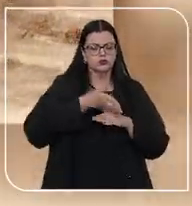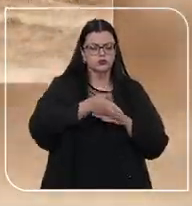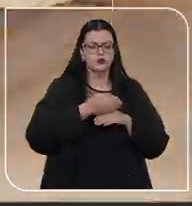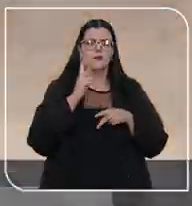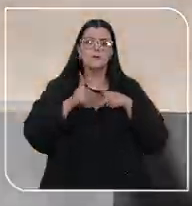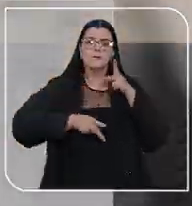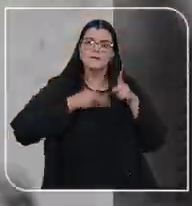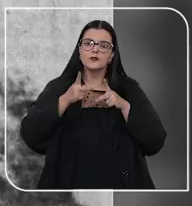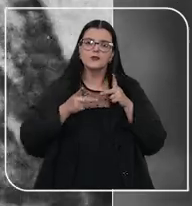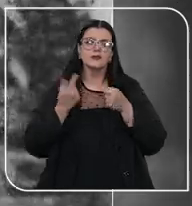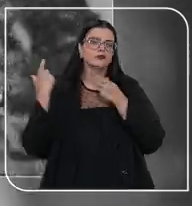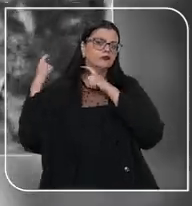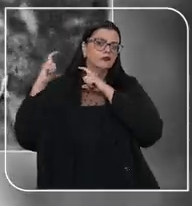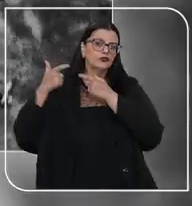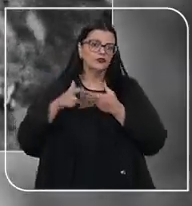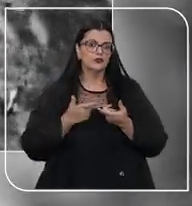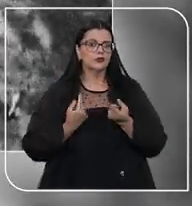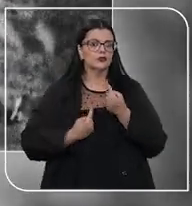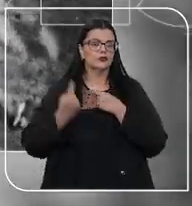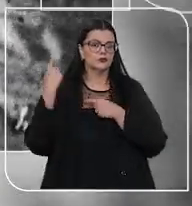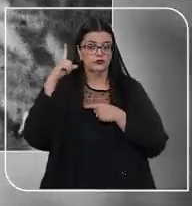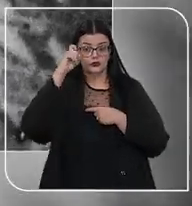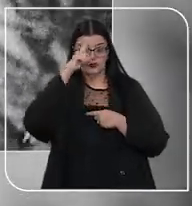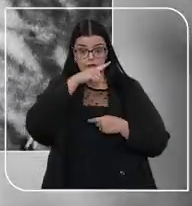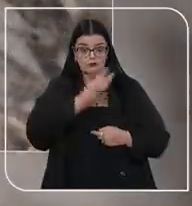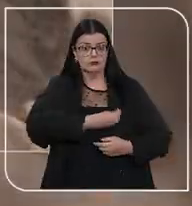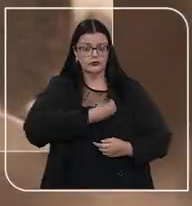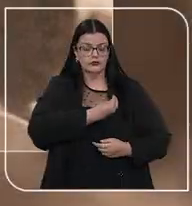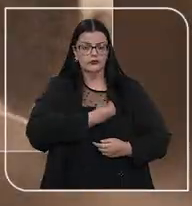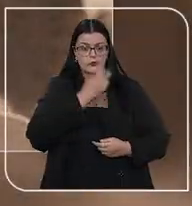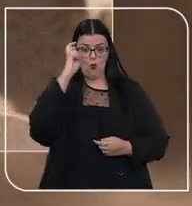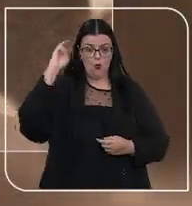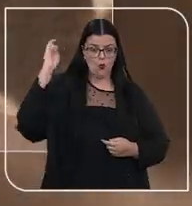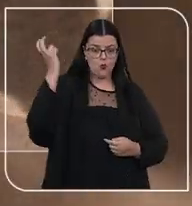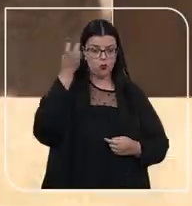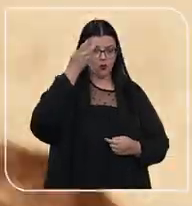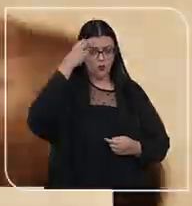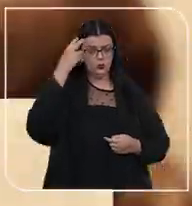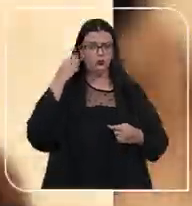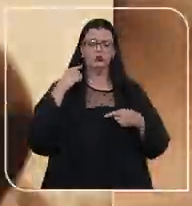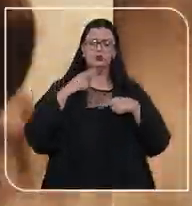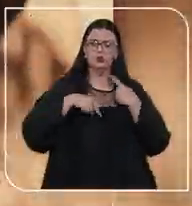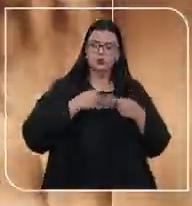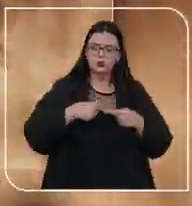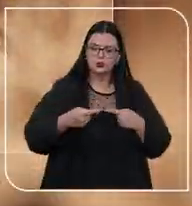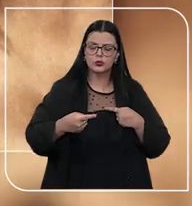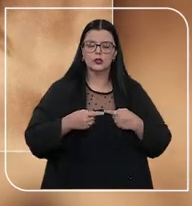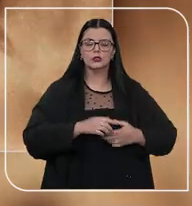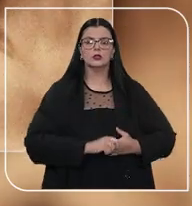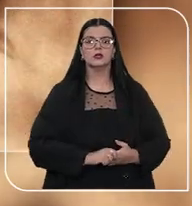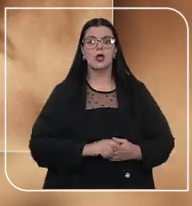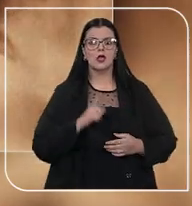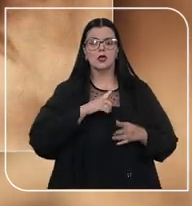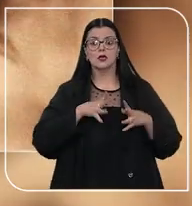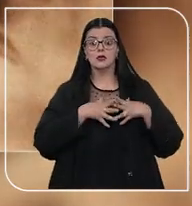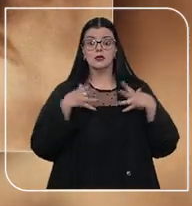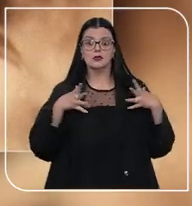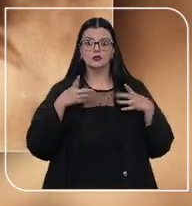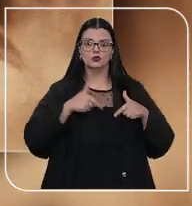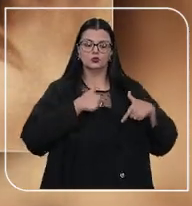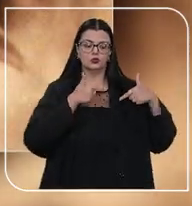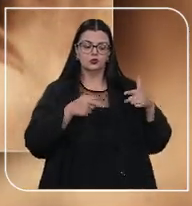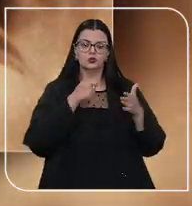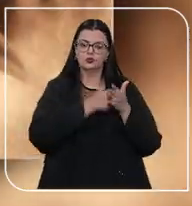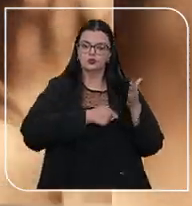povos originários do nosso país enfrentam várias dificuldades para manter vivas suas culturas e tradições. E a grande